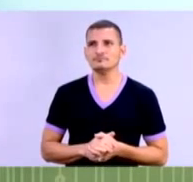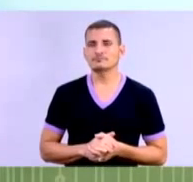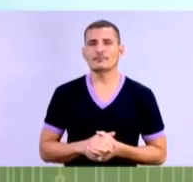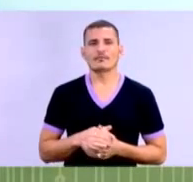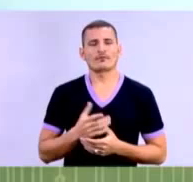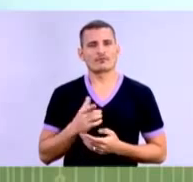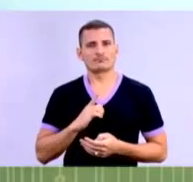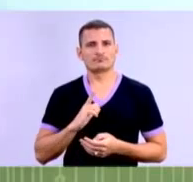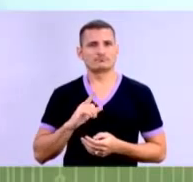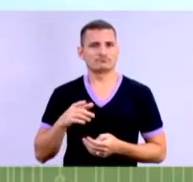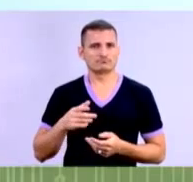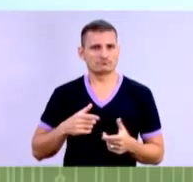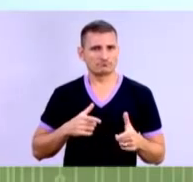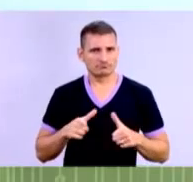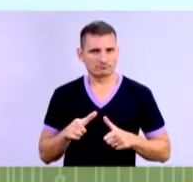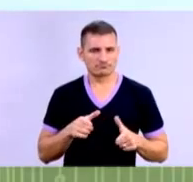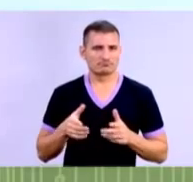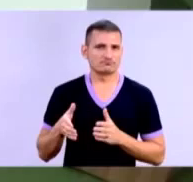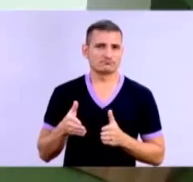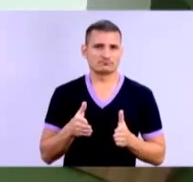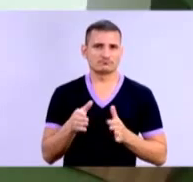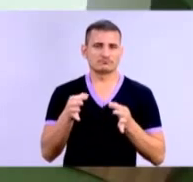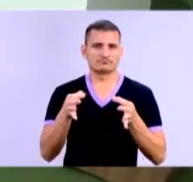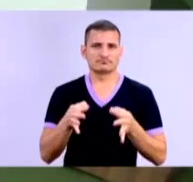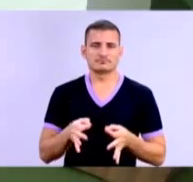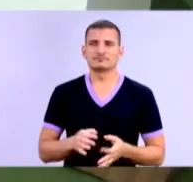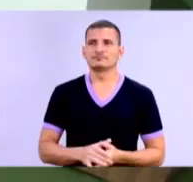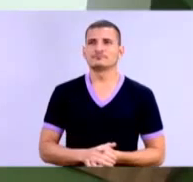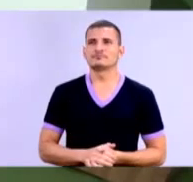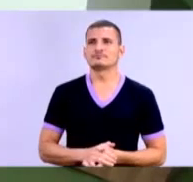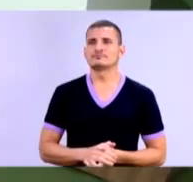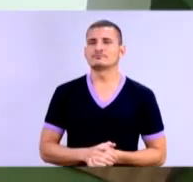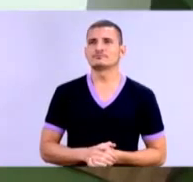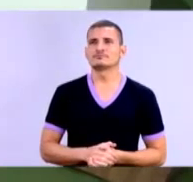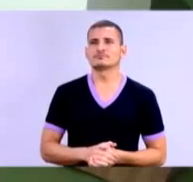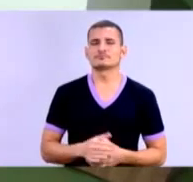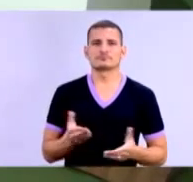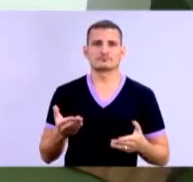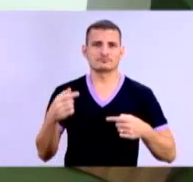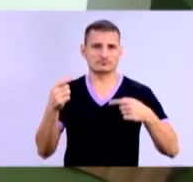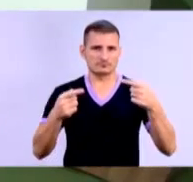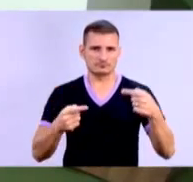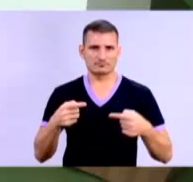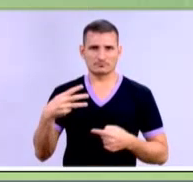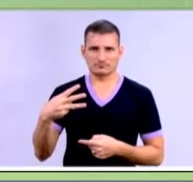caminho certo aí das questões, parabéns. Para agora, na questão 3,